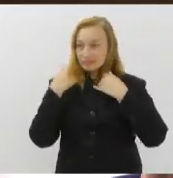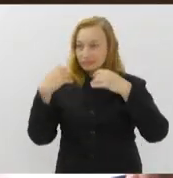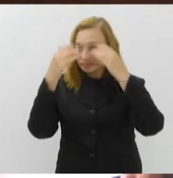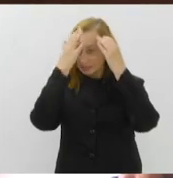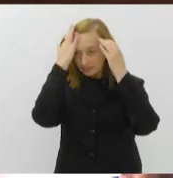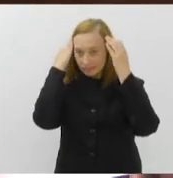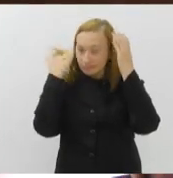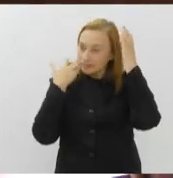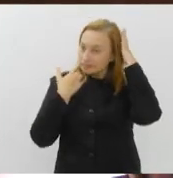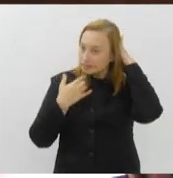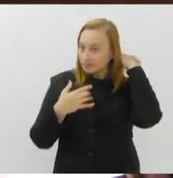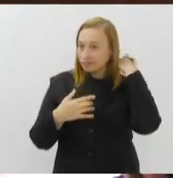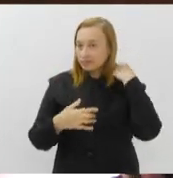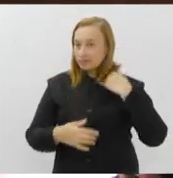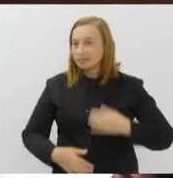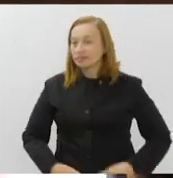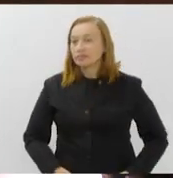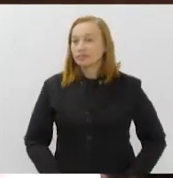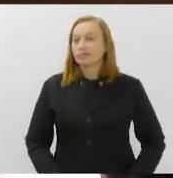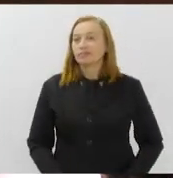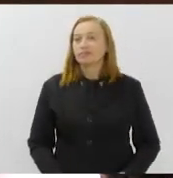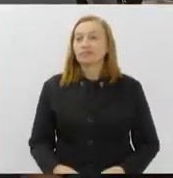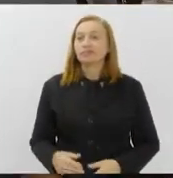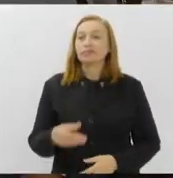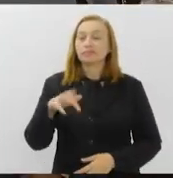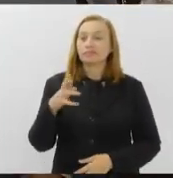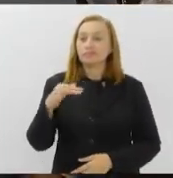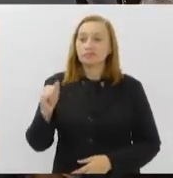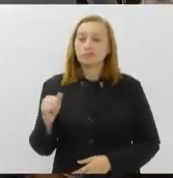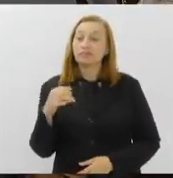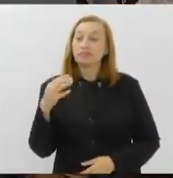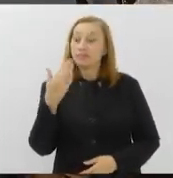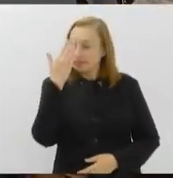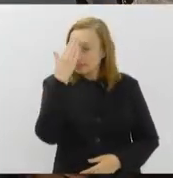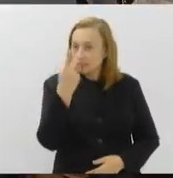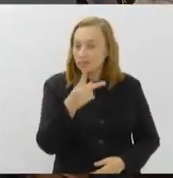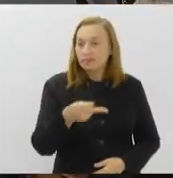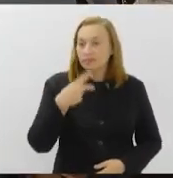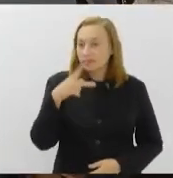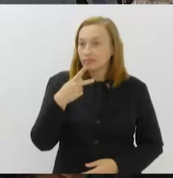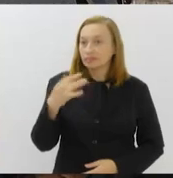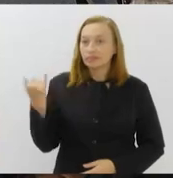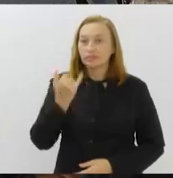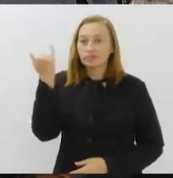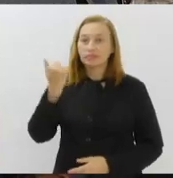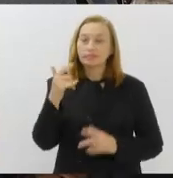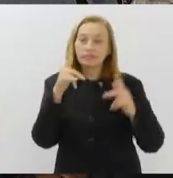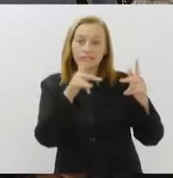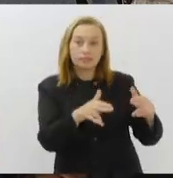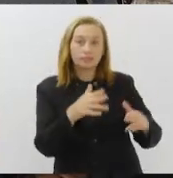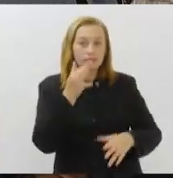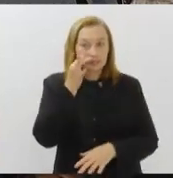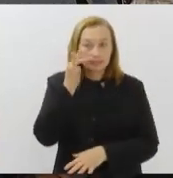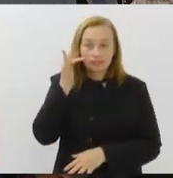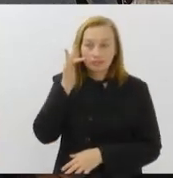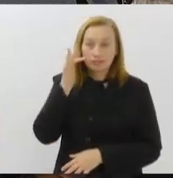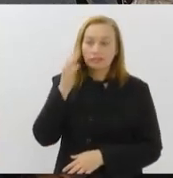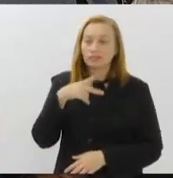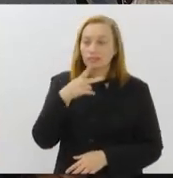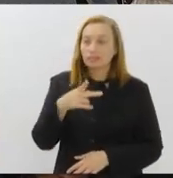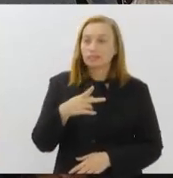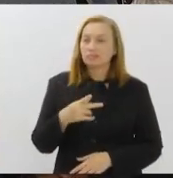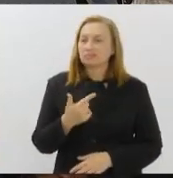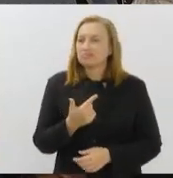Muito obrigada, deputada Marina. Super importante a sua fala e a fala do deputado Flávio Serafini, porque é isso, né?